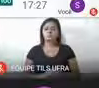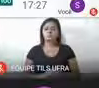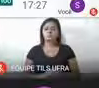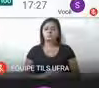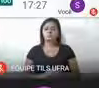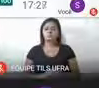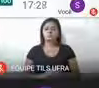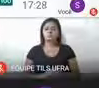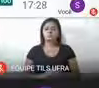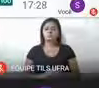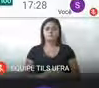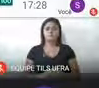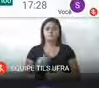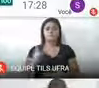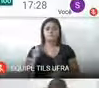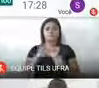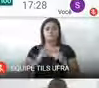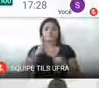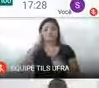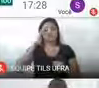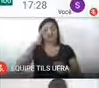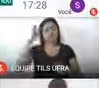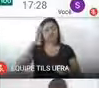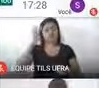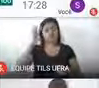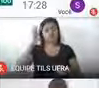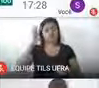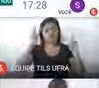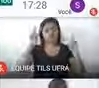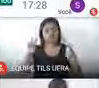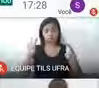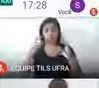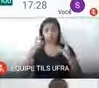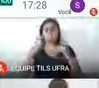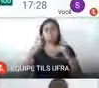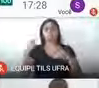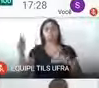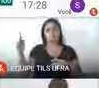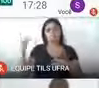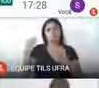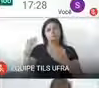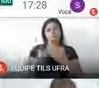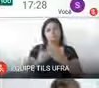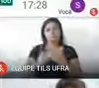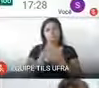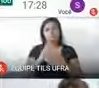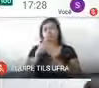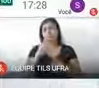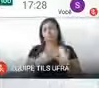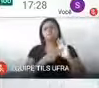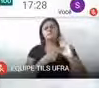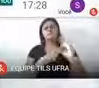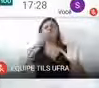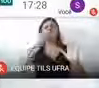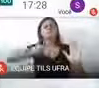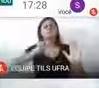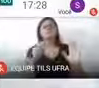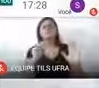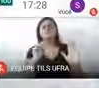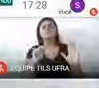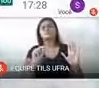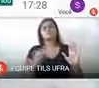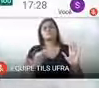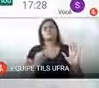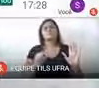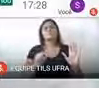pesquisados. Resultado do estudo, foi possível perceber o quanto o aspecto religioso pode contribuir para o